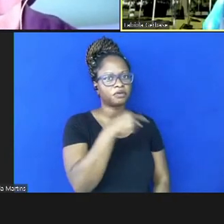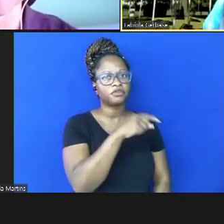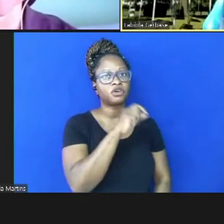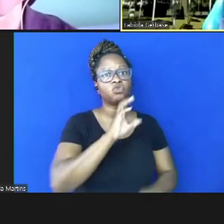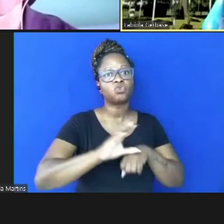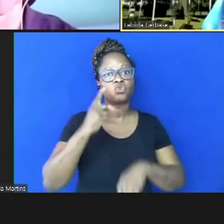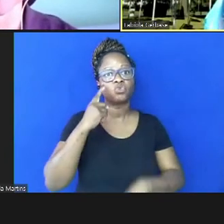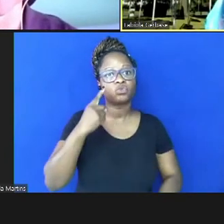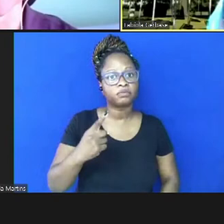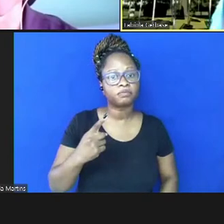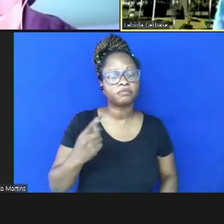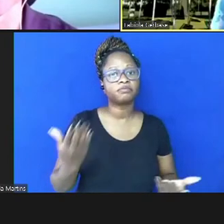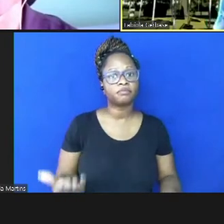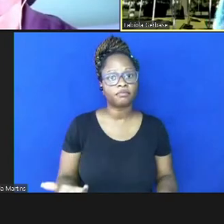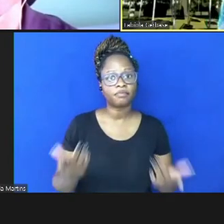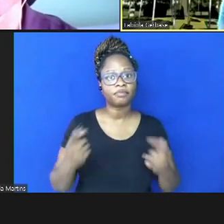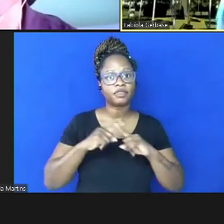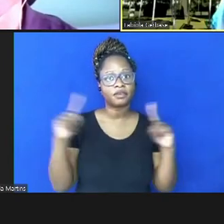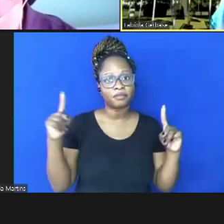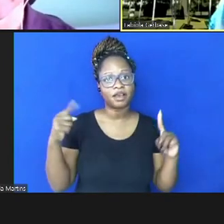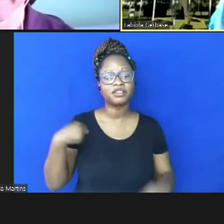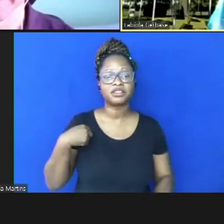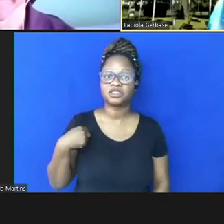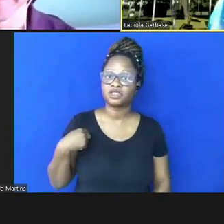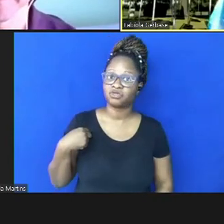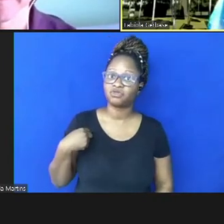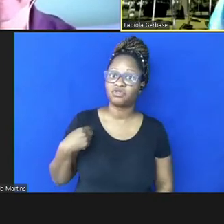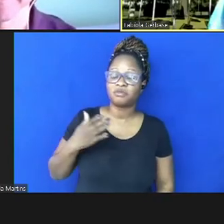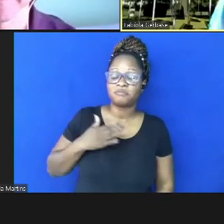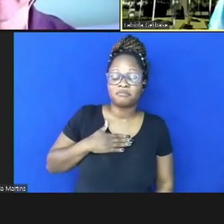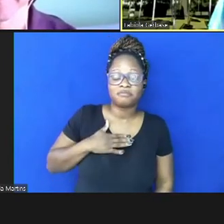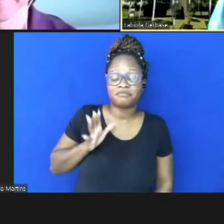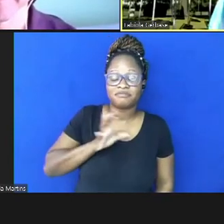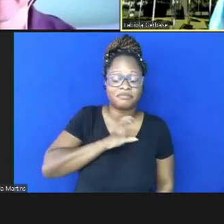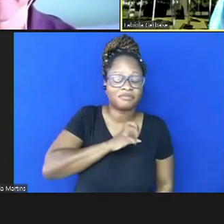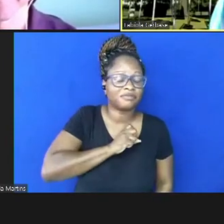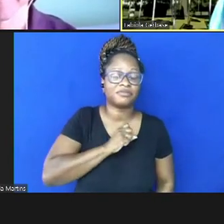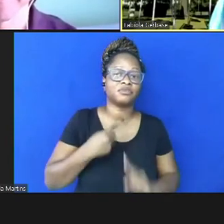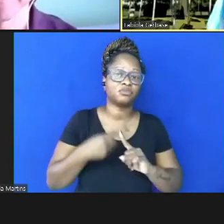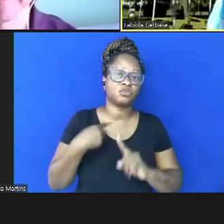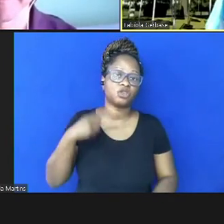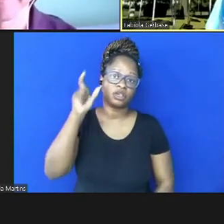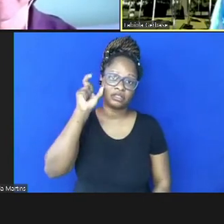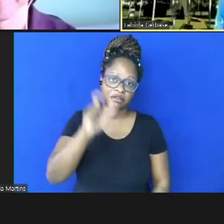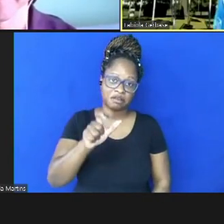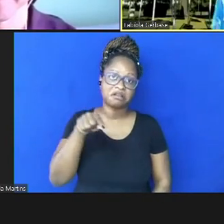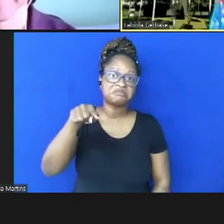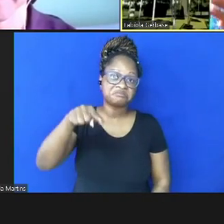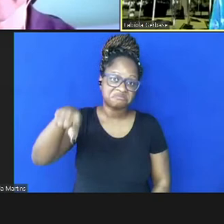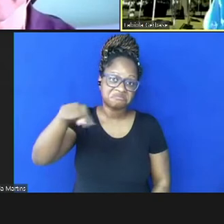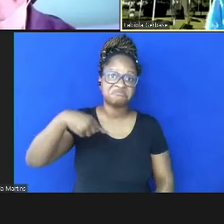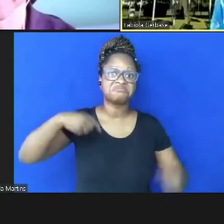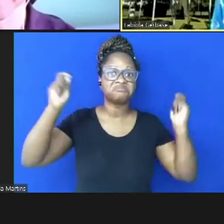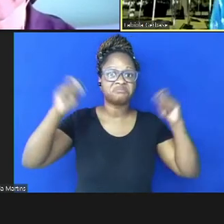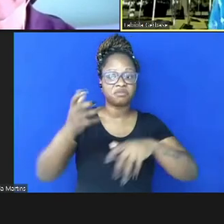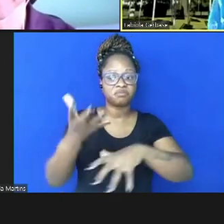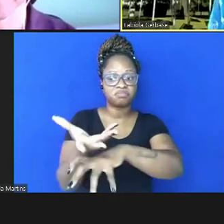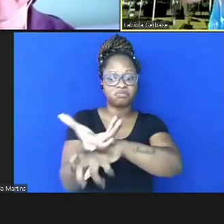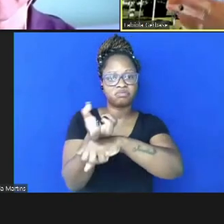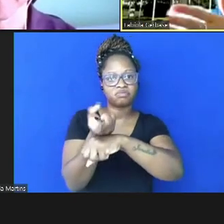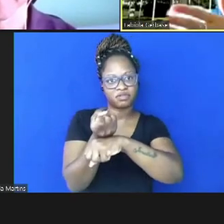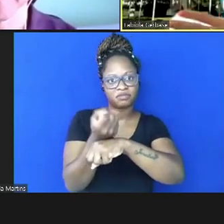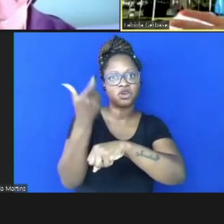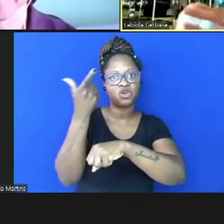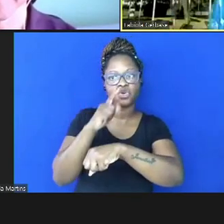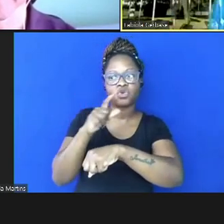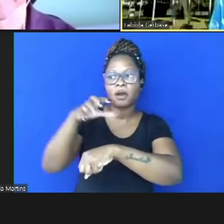mas é um dos meus xodós, porque eu acho muito interessante essa abordagem transdisciplinar, você em